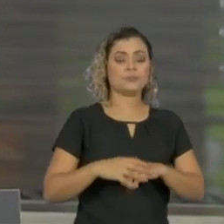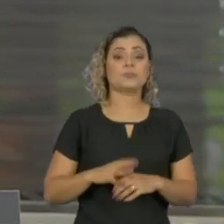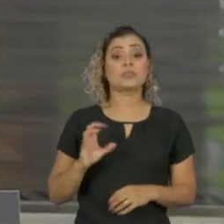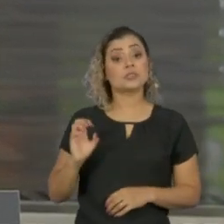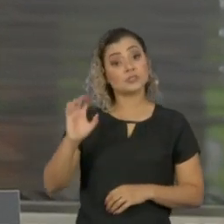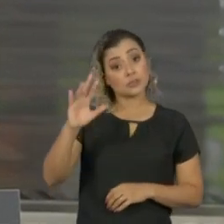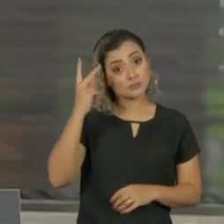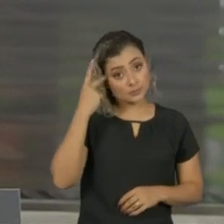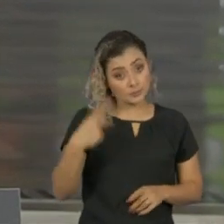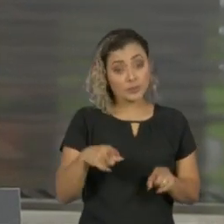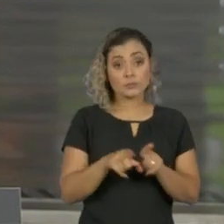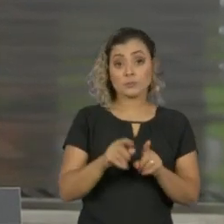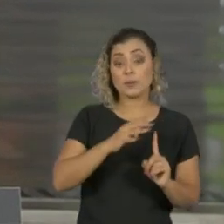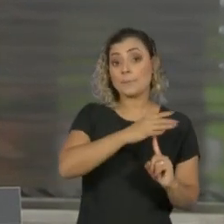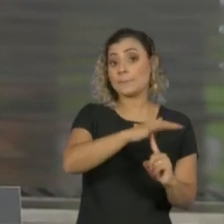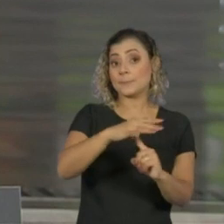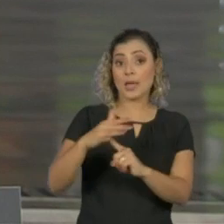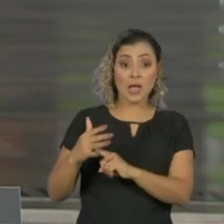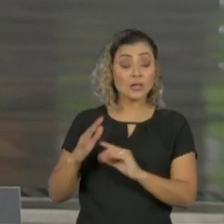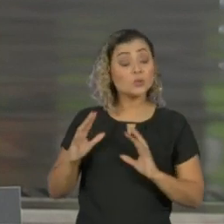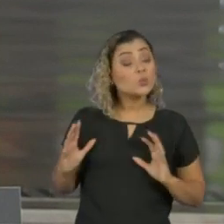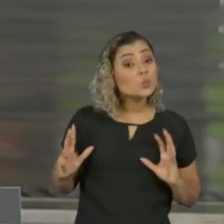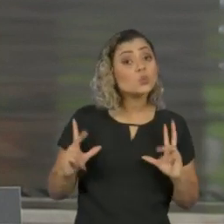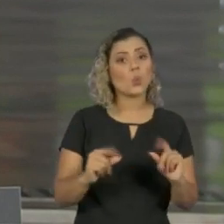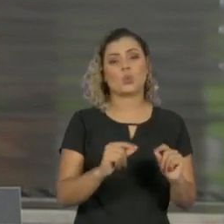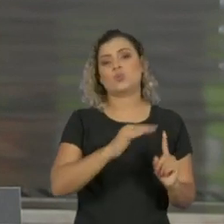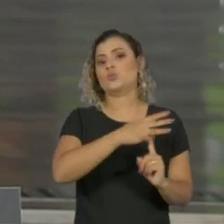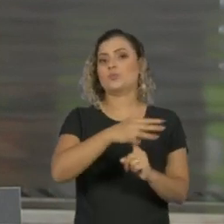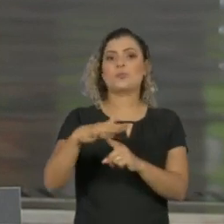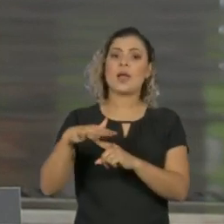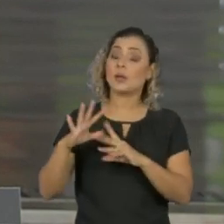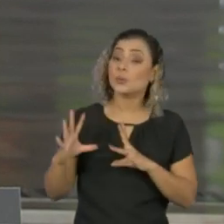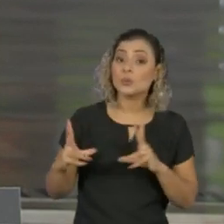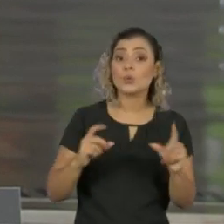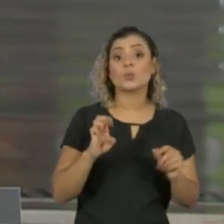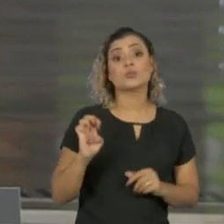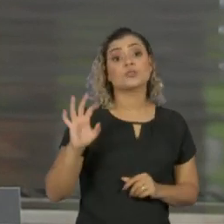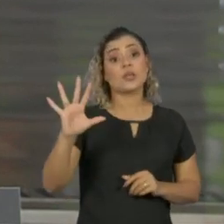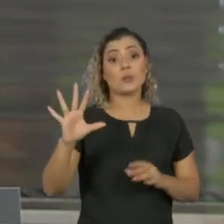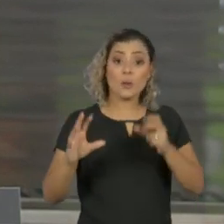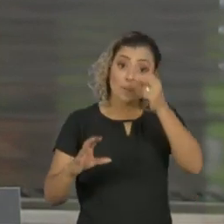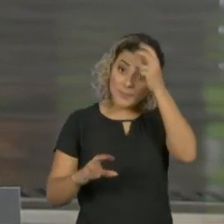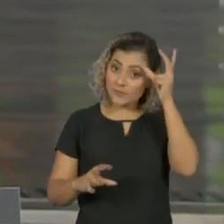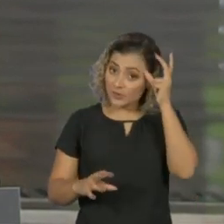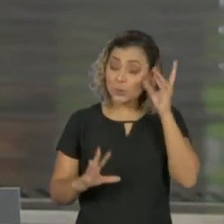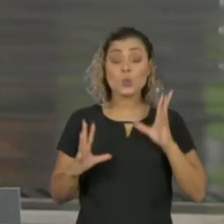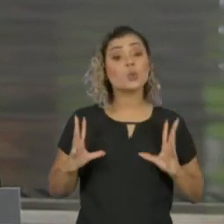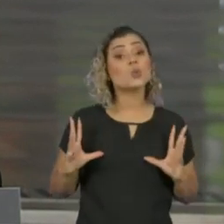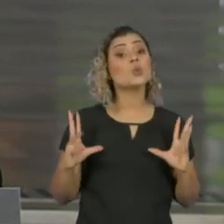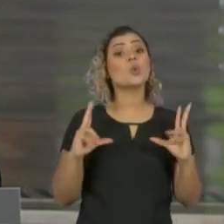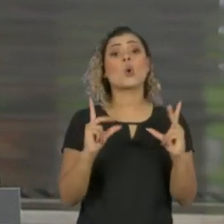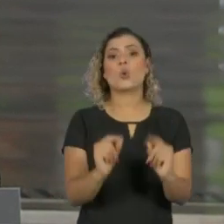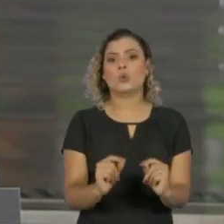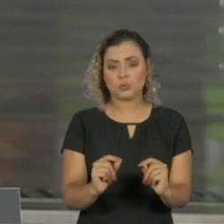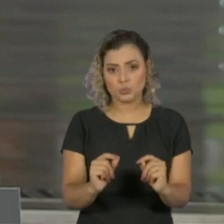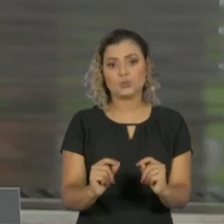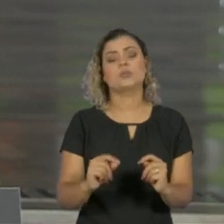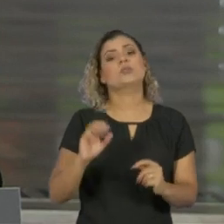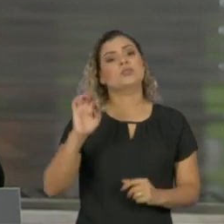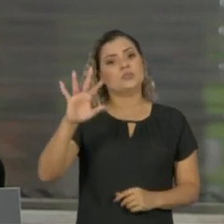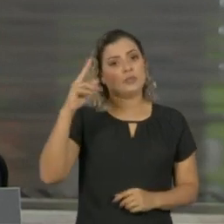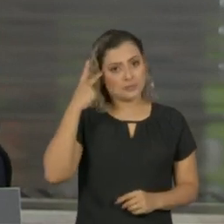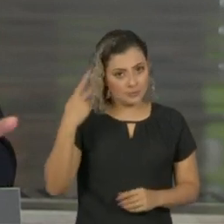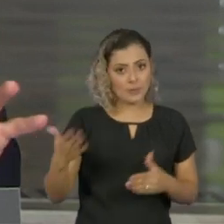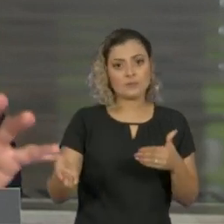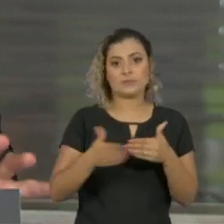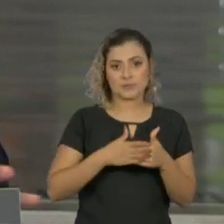Paulo, que no caso dos parques, repito, são todos os parques estaduais aonde estiverem localizados no estado de São